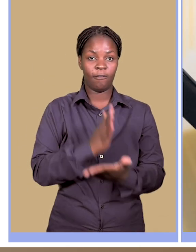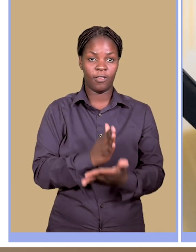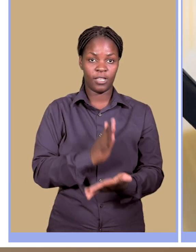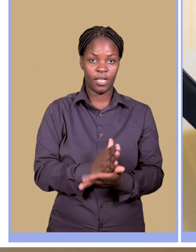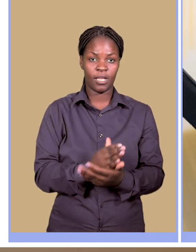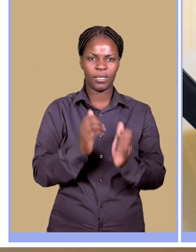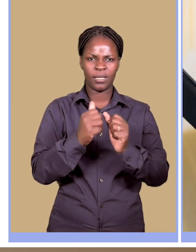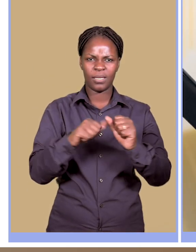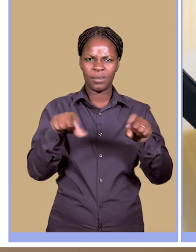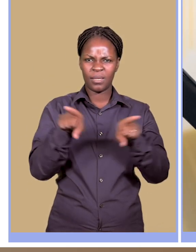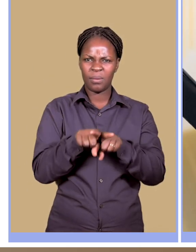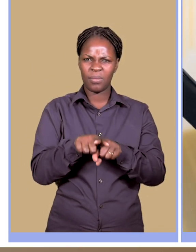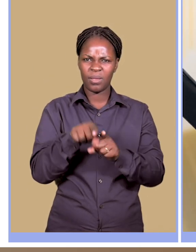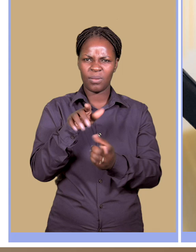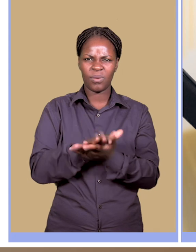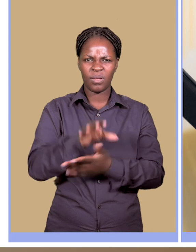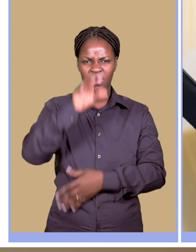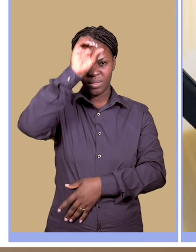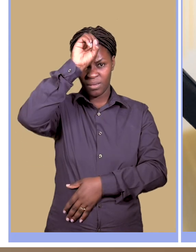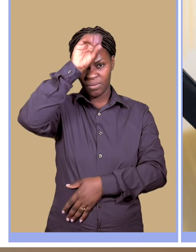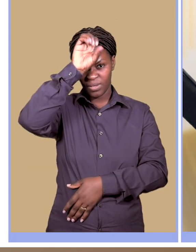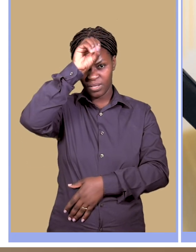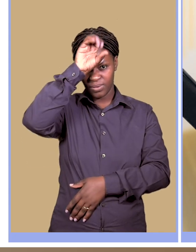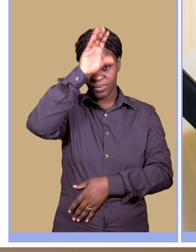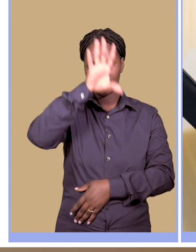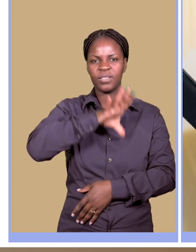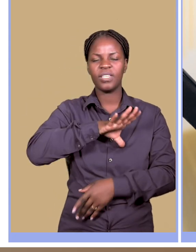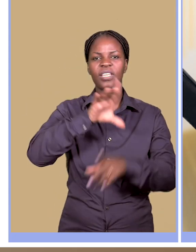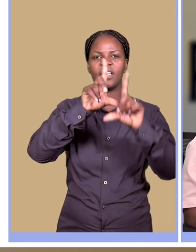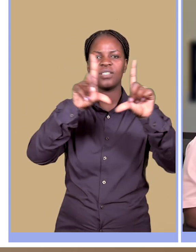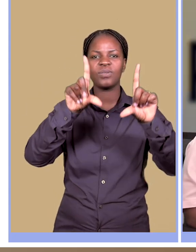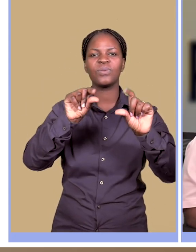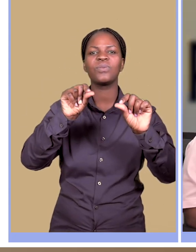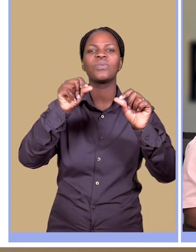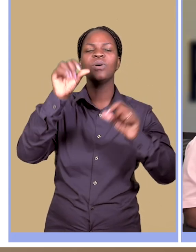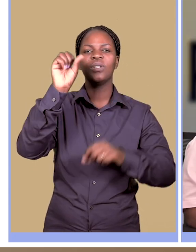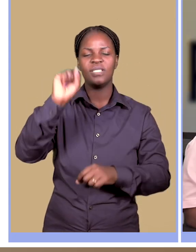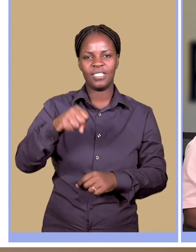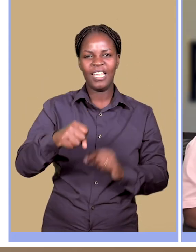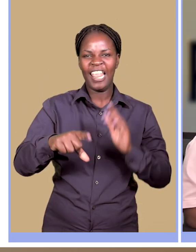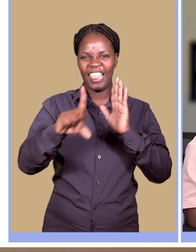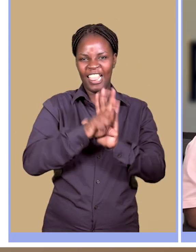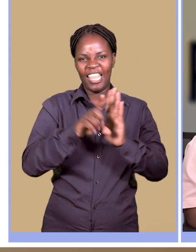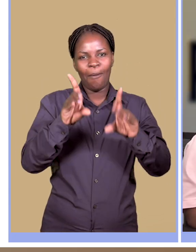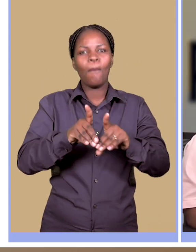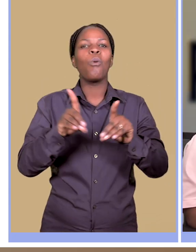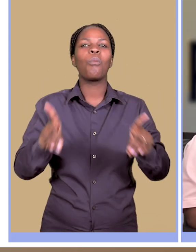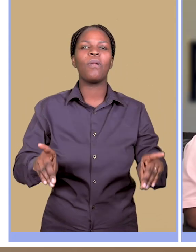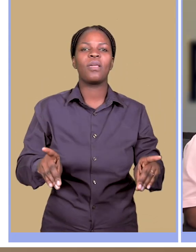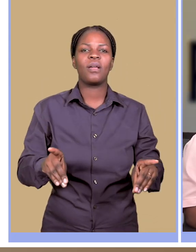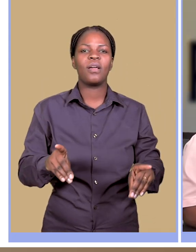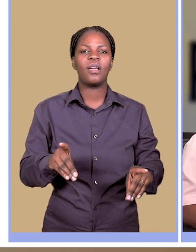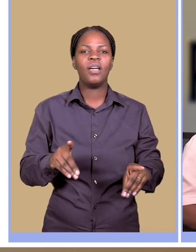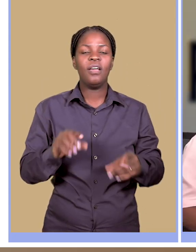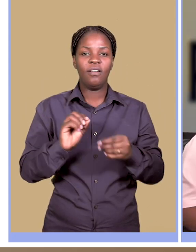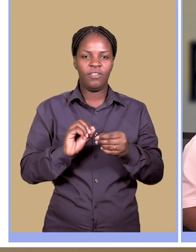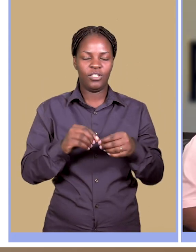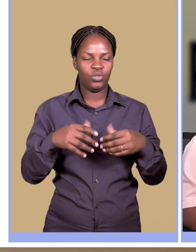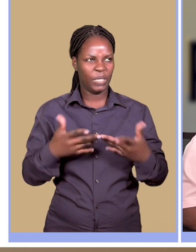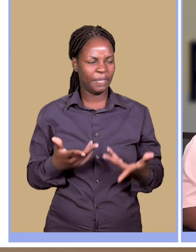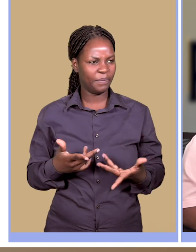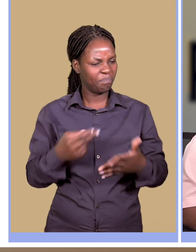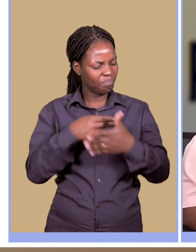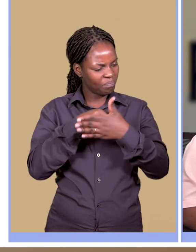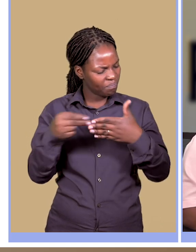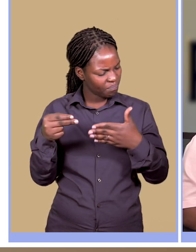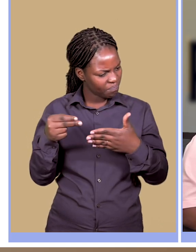porque mesmo aqui na África do Sul foi desenvolvida uma abordagem sobre esta coisa de implementação das políticas públicas, e que eles